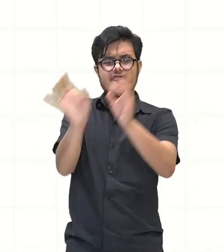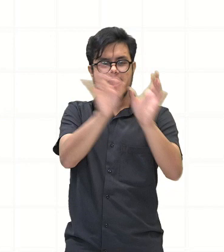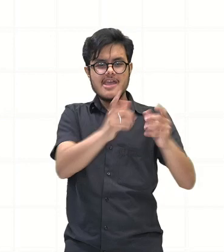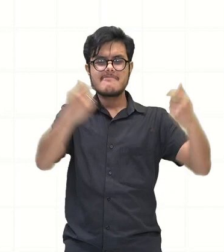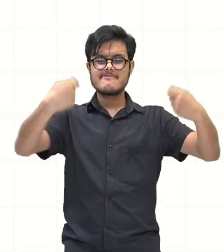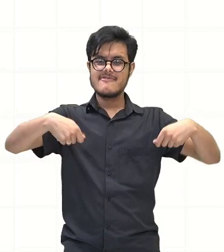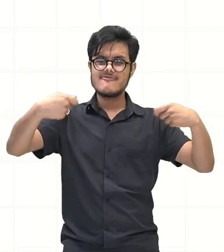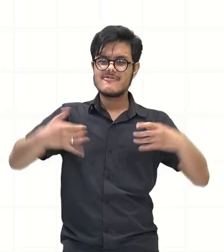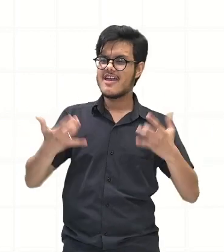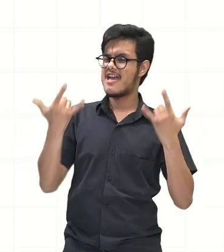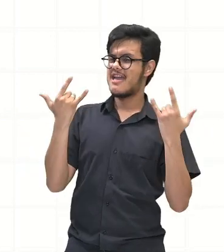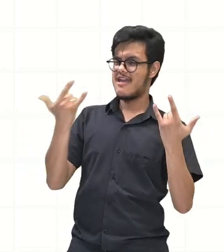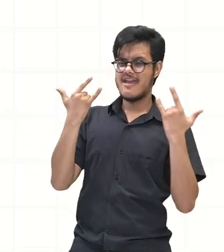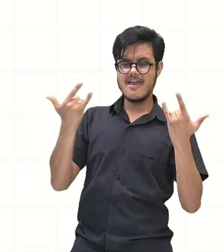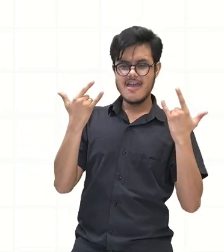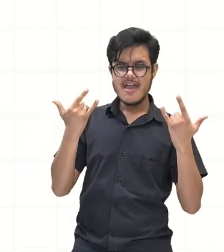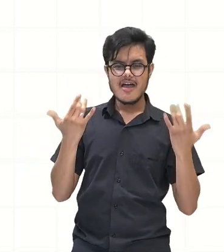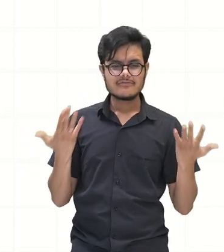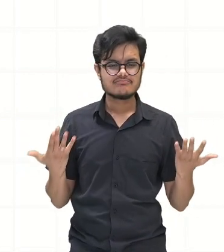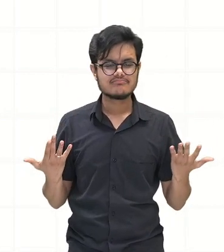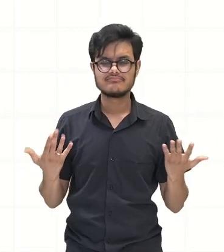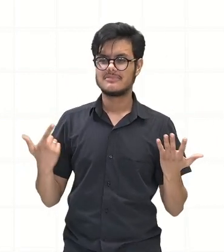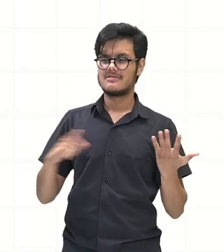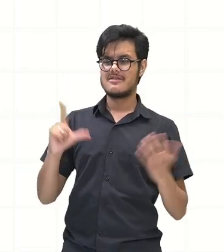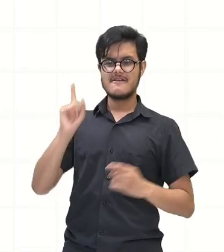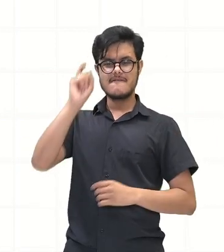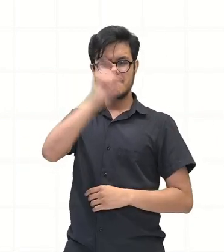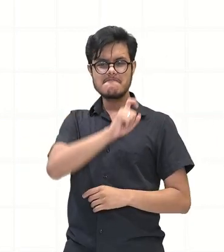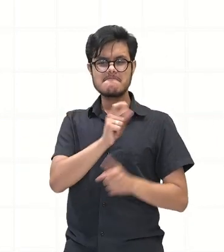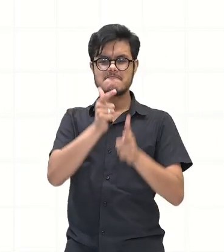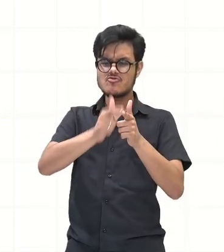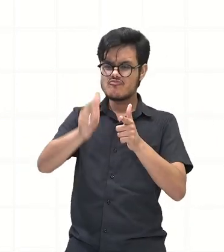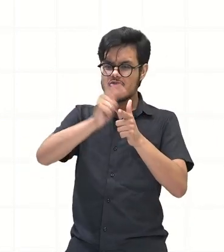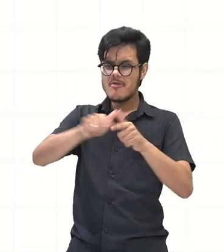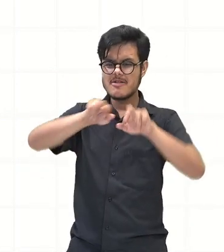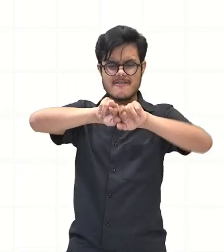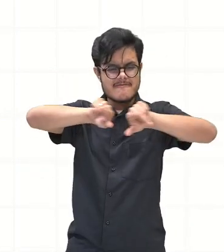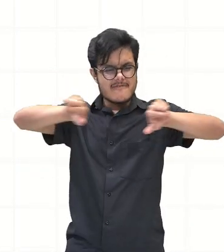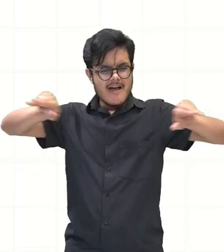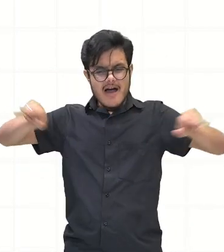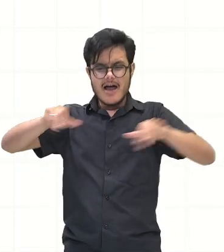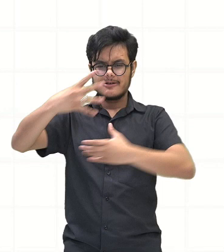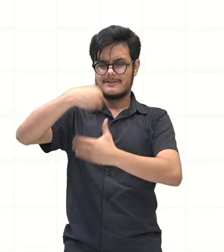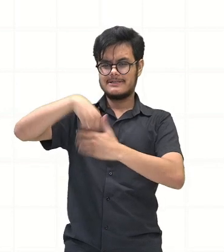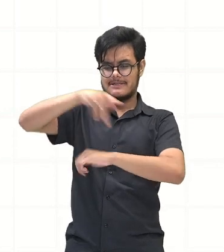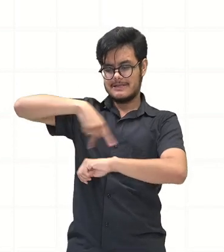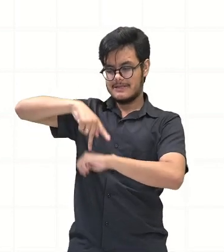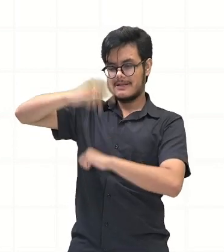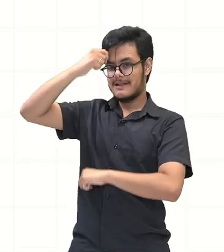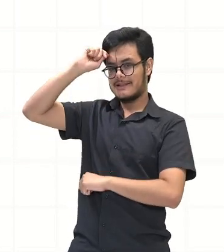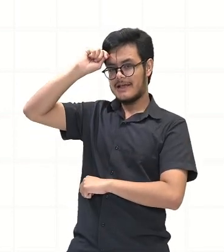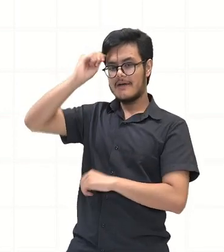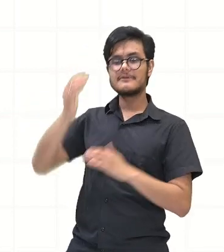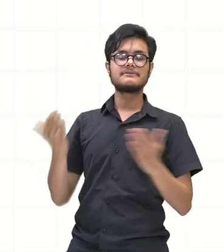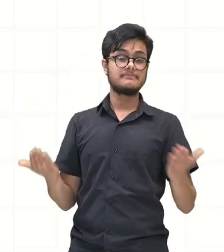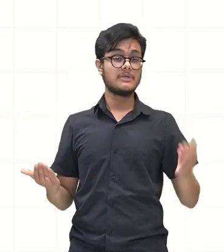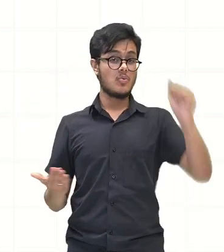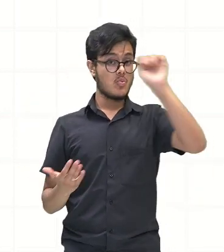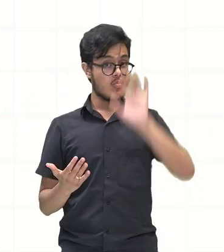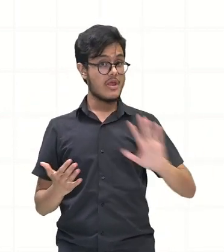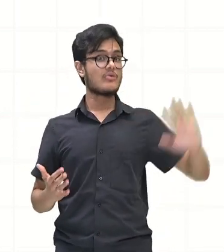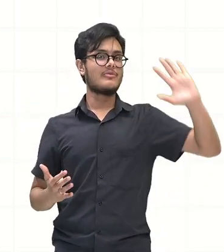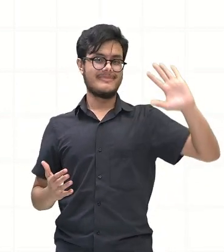vai ocasionar diversos conflitos internos na África. Então, a